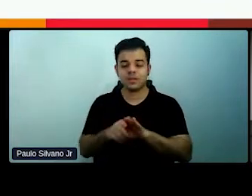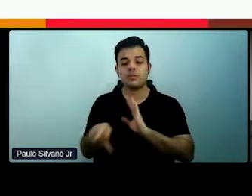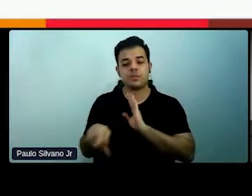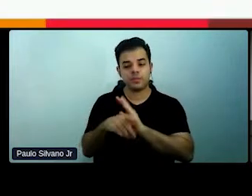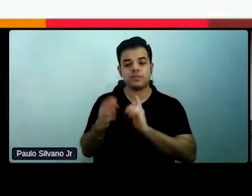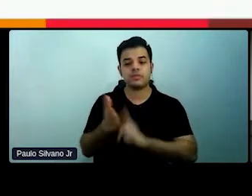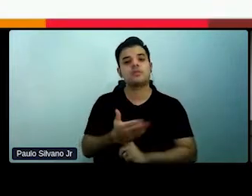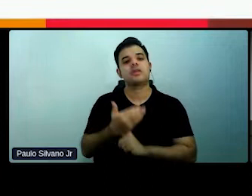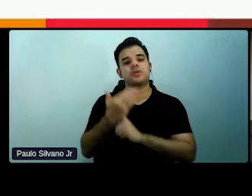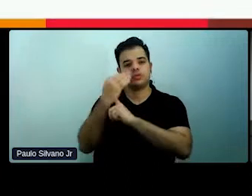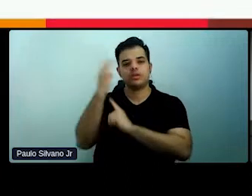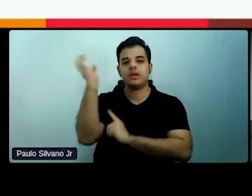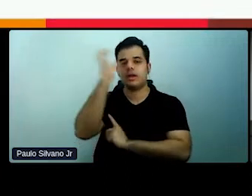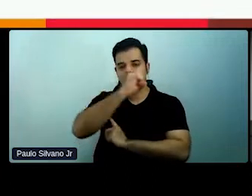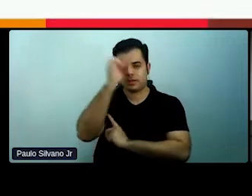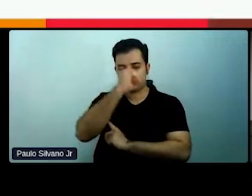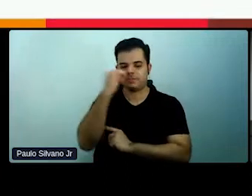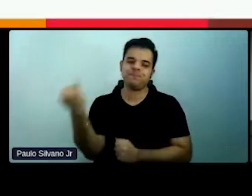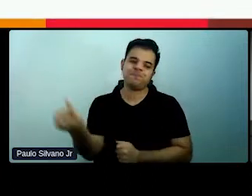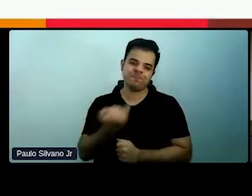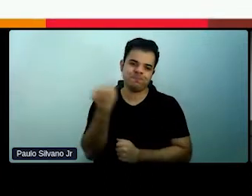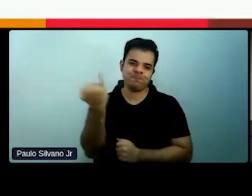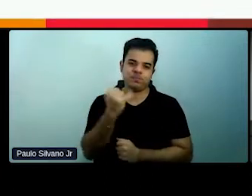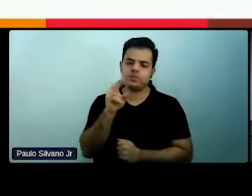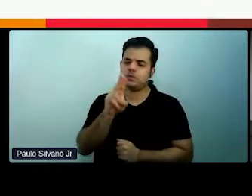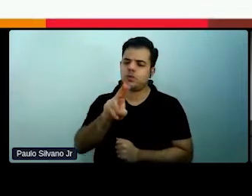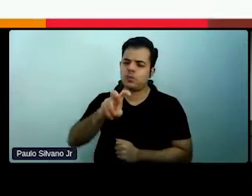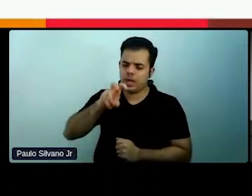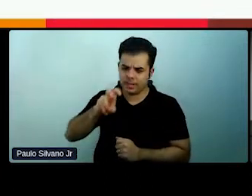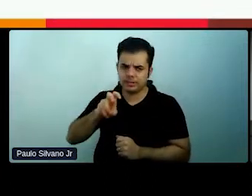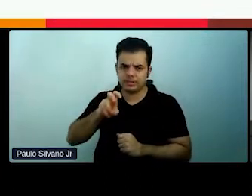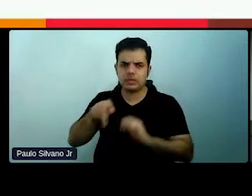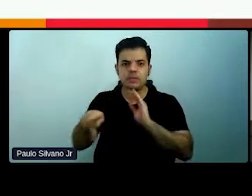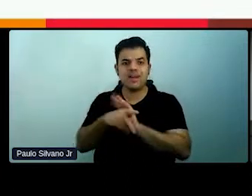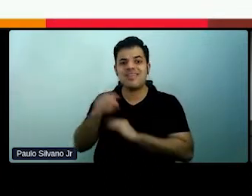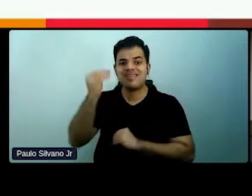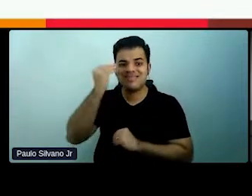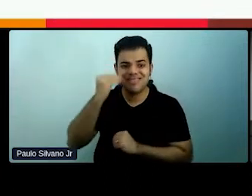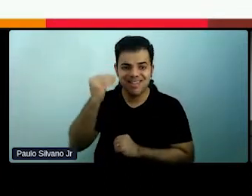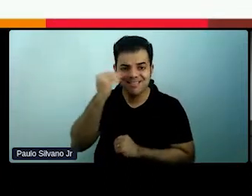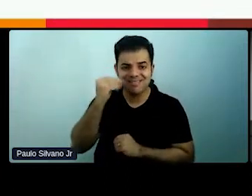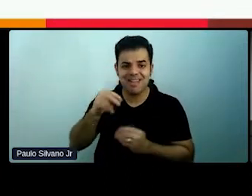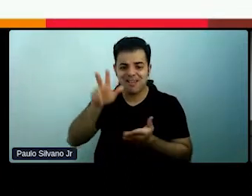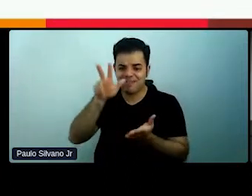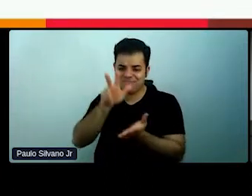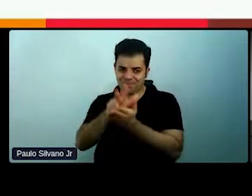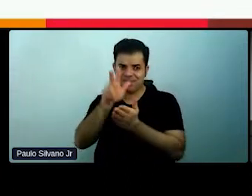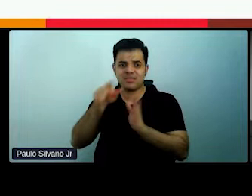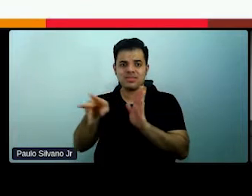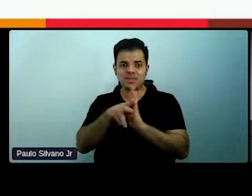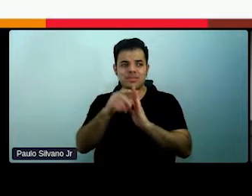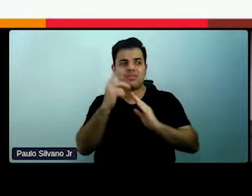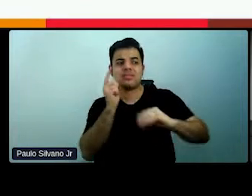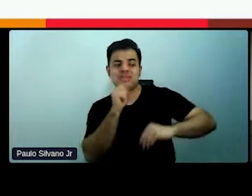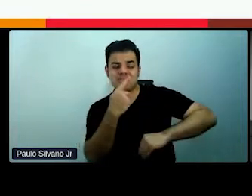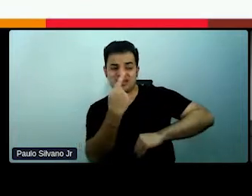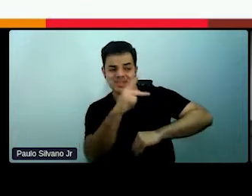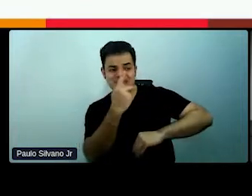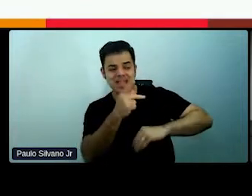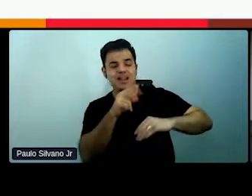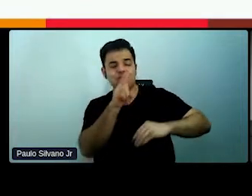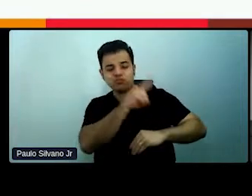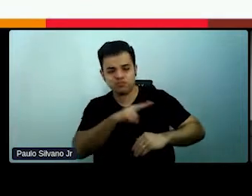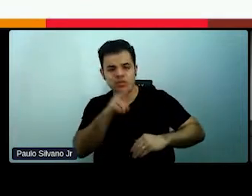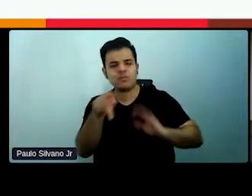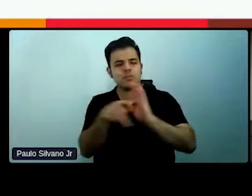tecnologia. Então, UX, ele trabalha para testar, avaliar e otimizar a interação das pessoas com os designers, com as telas,